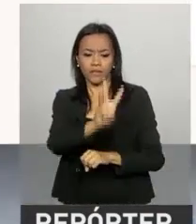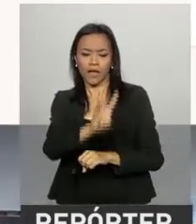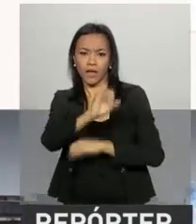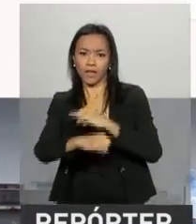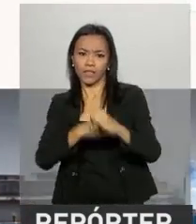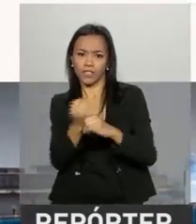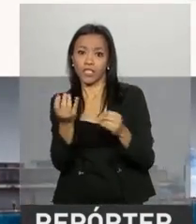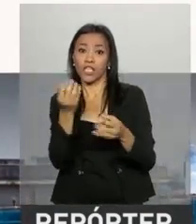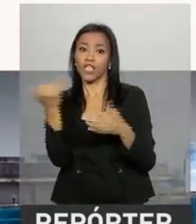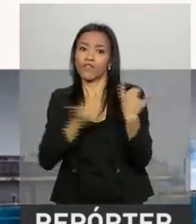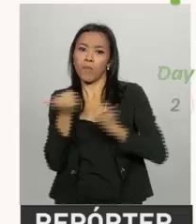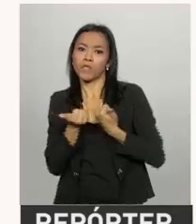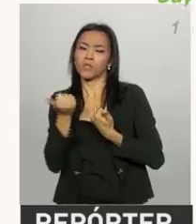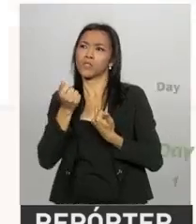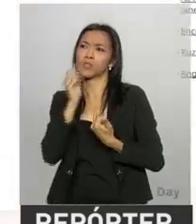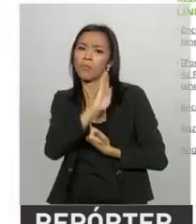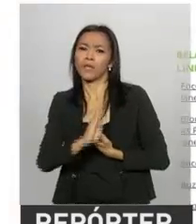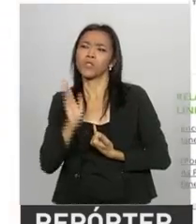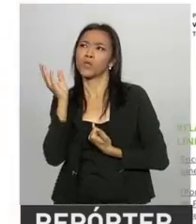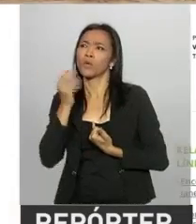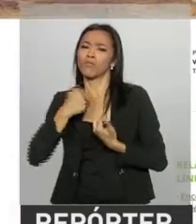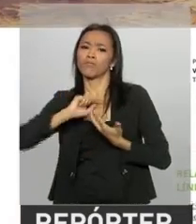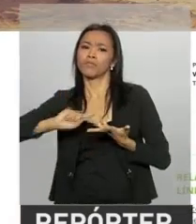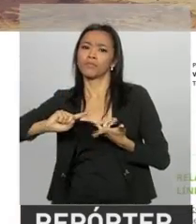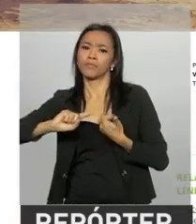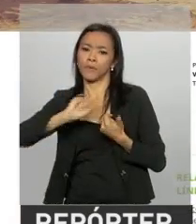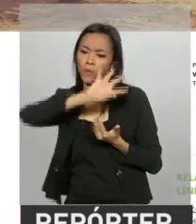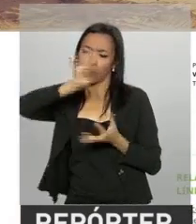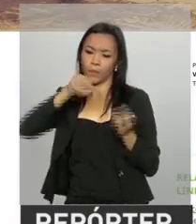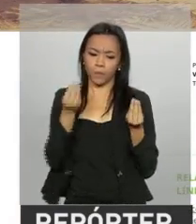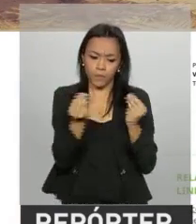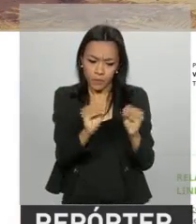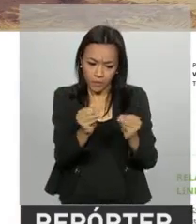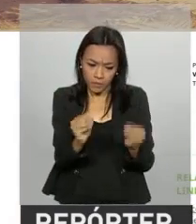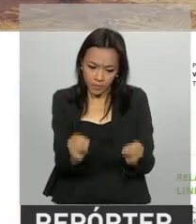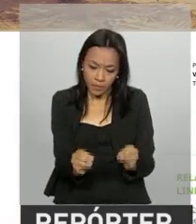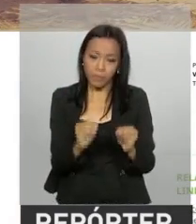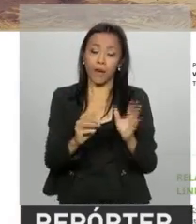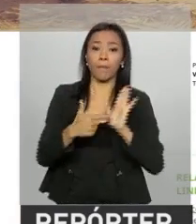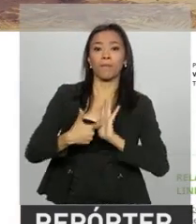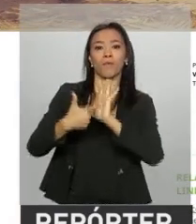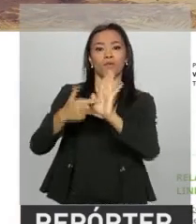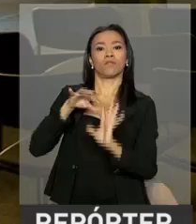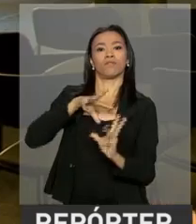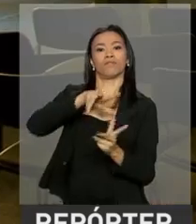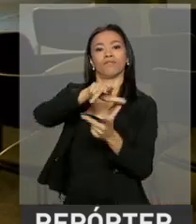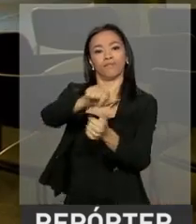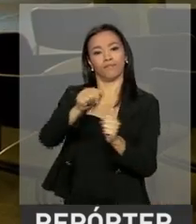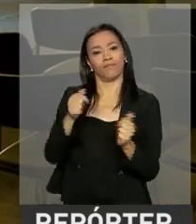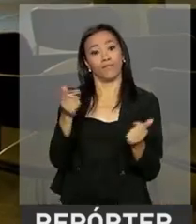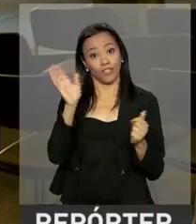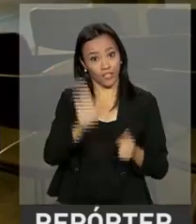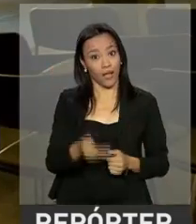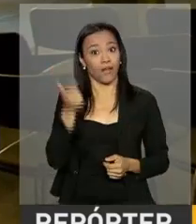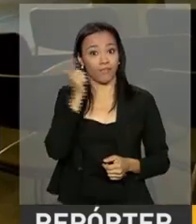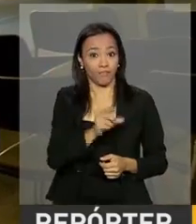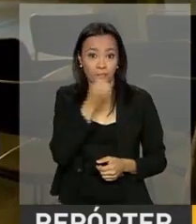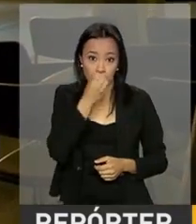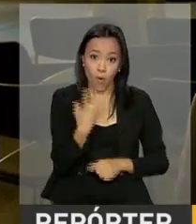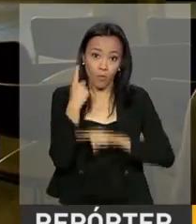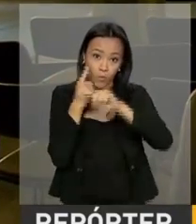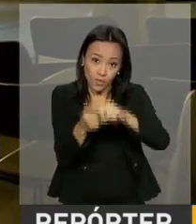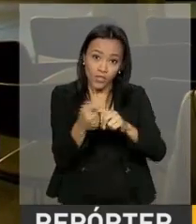A estratégia, aliada a campanhas de divulgação do país no exterior, já mostra resultados. Nós montamos um novo modelo,